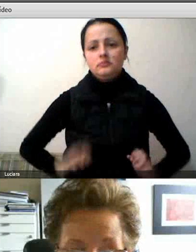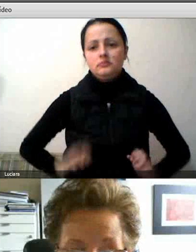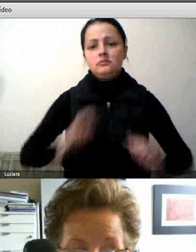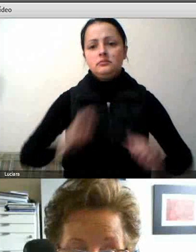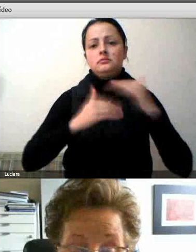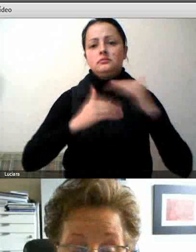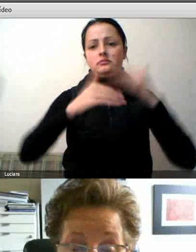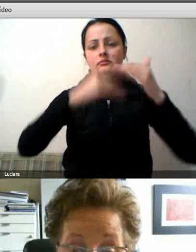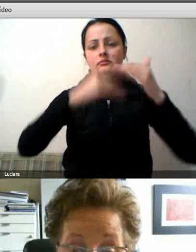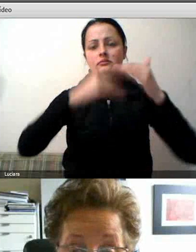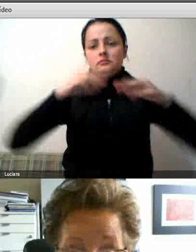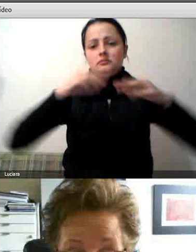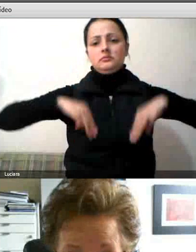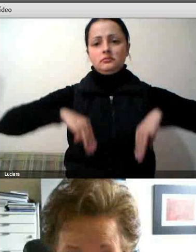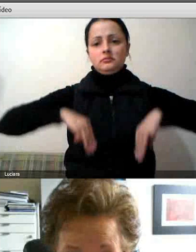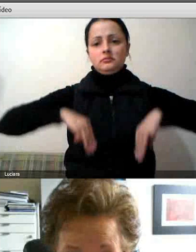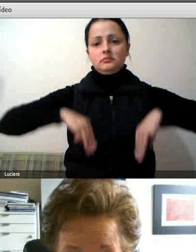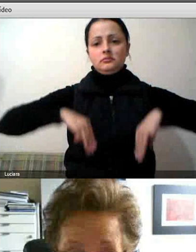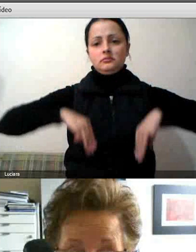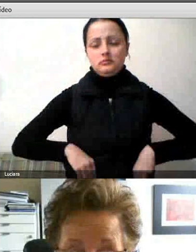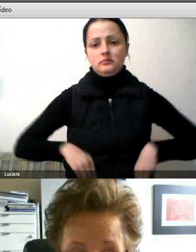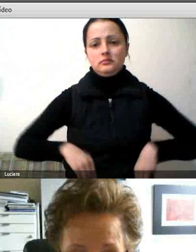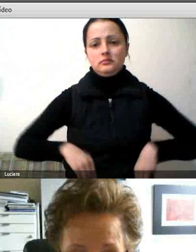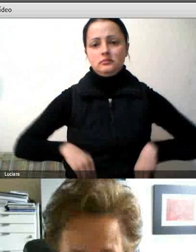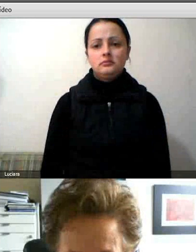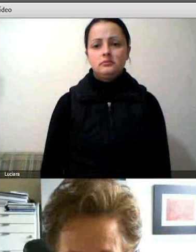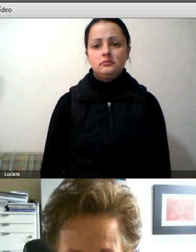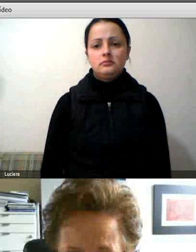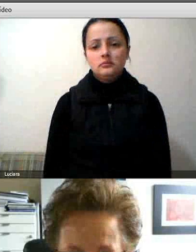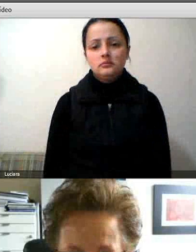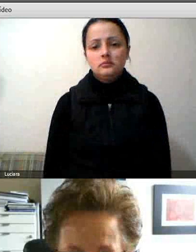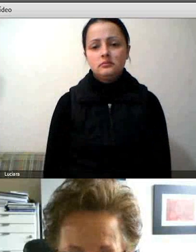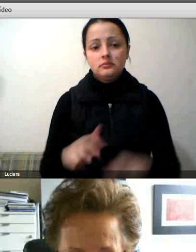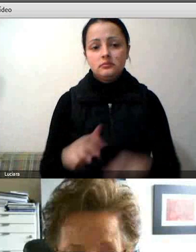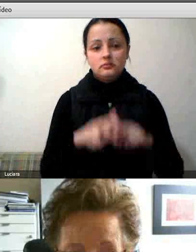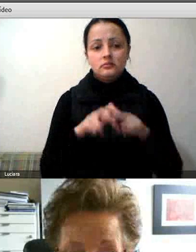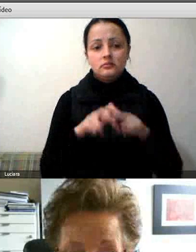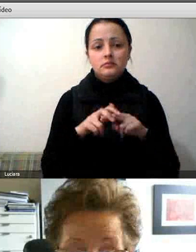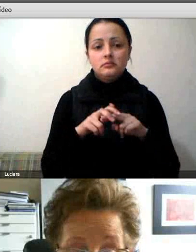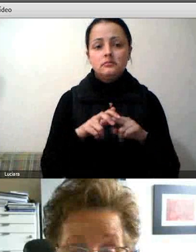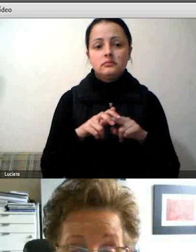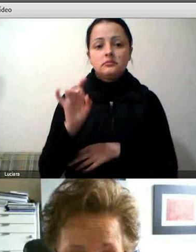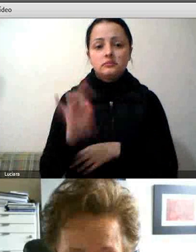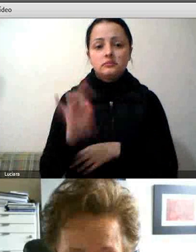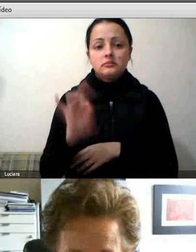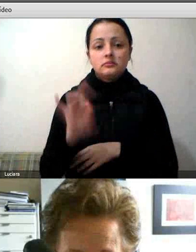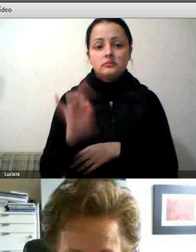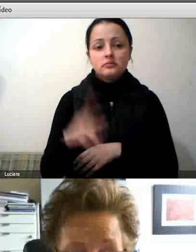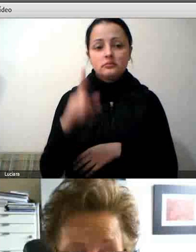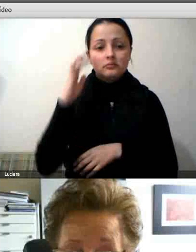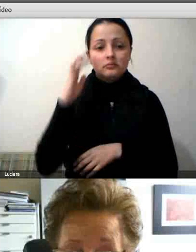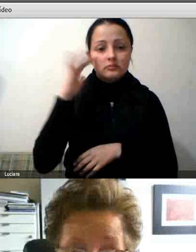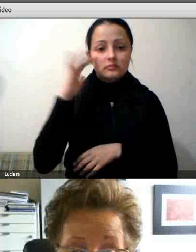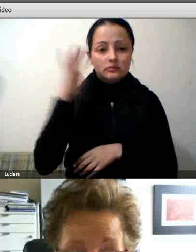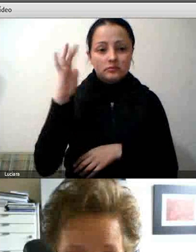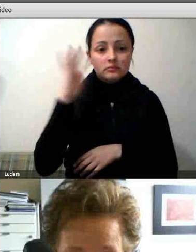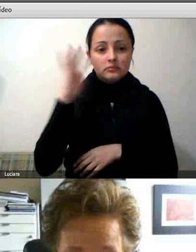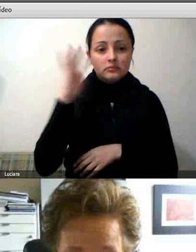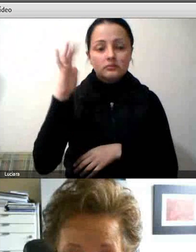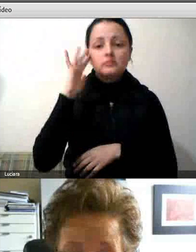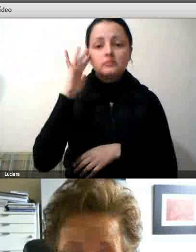sentimento, os valores, a escala de valores que a gente privilegia e a ética, desenvolvimento